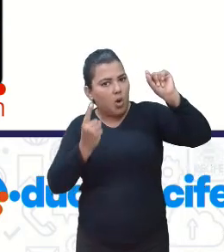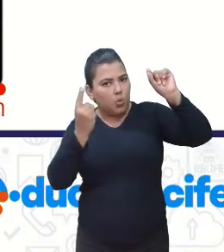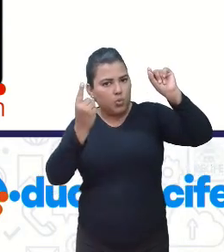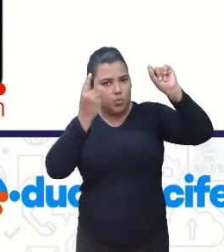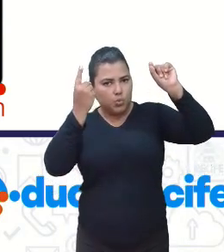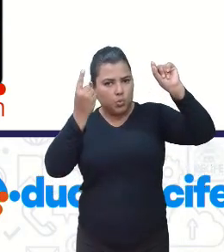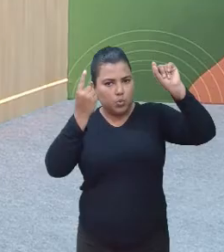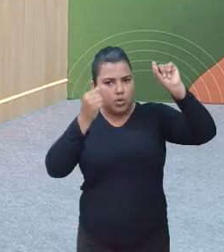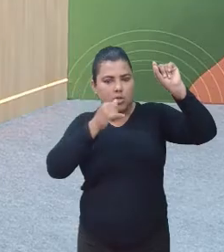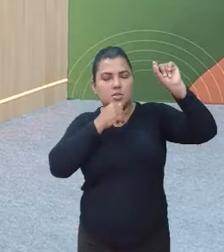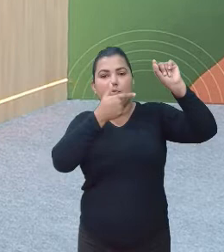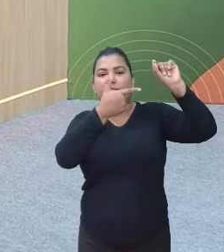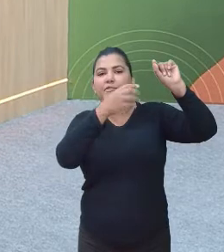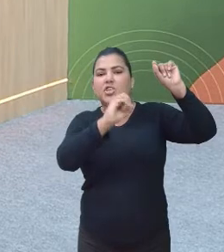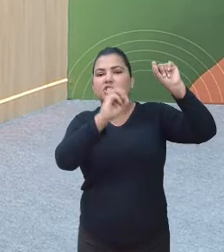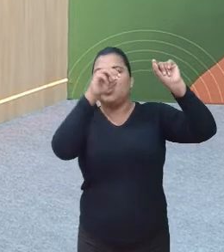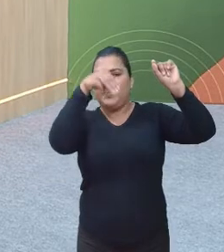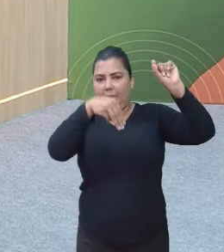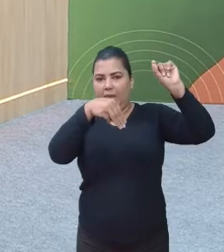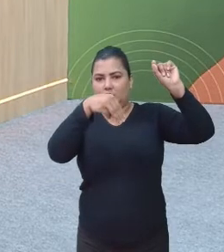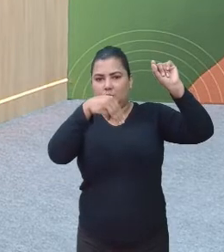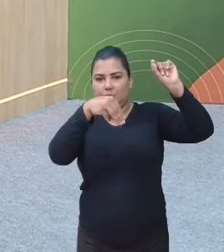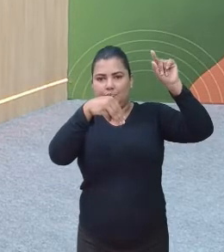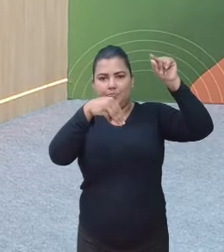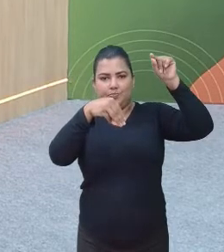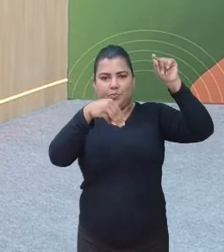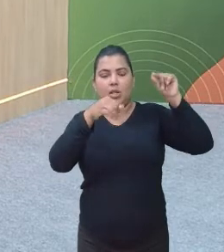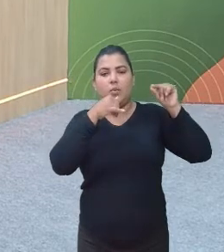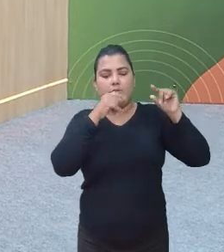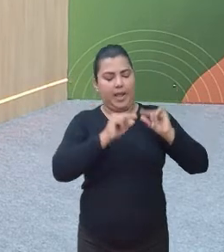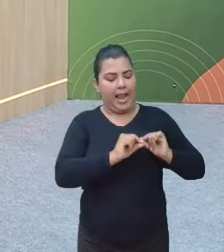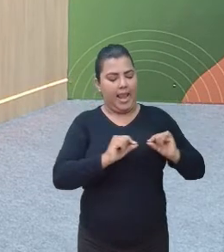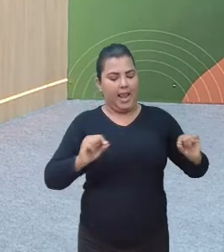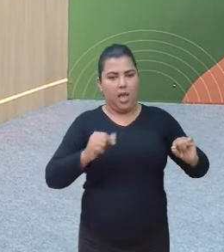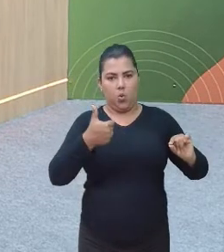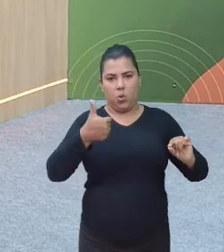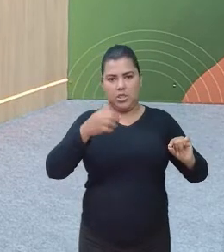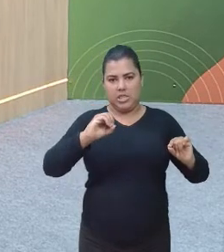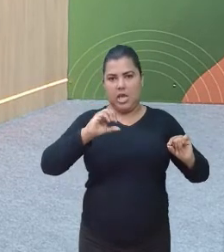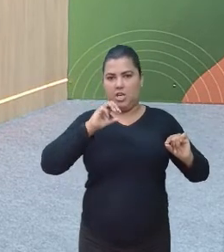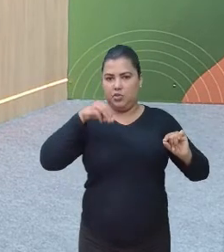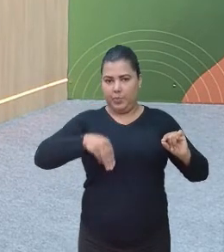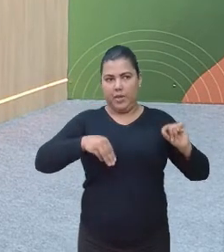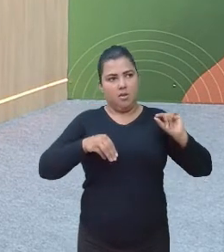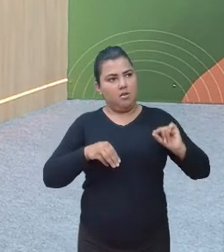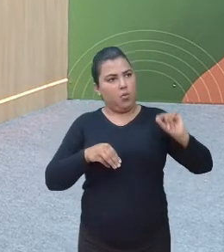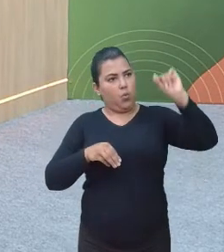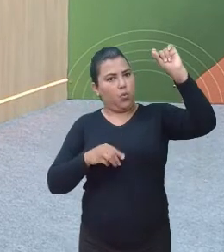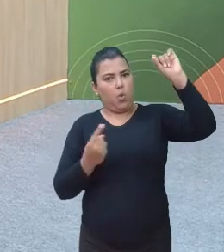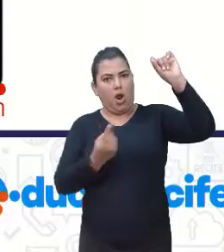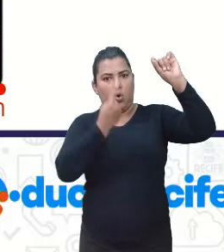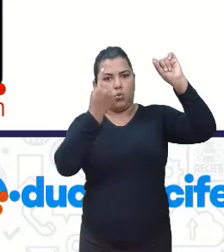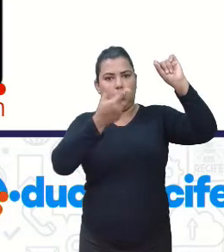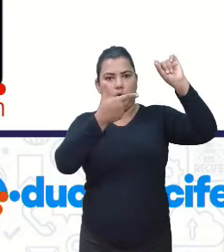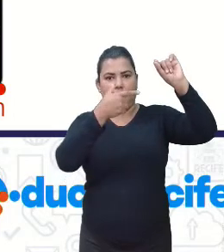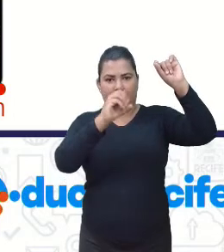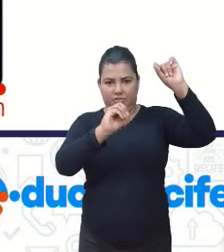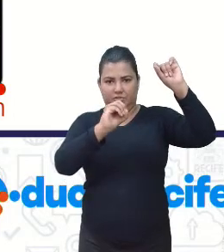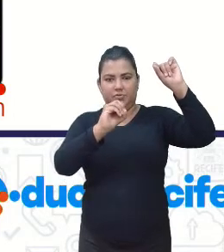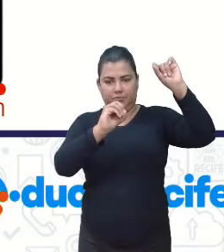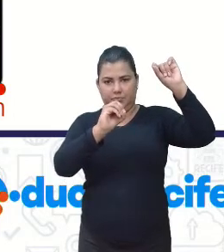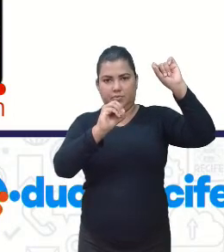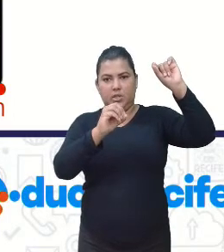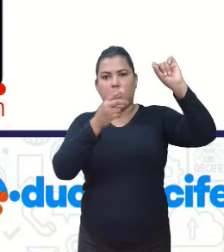vamos supor que aquela imagem real ela tenha 10 metros de largura, 20 metros de altura. Observe que eu destaquei